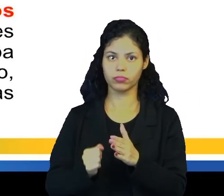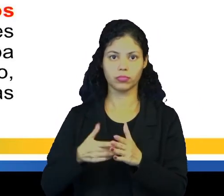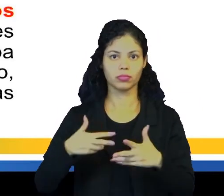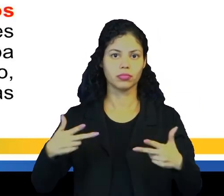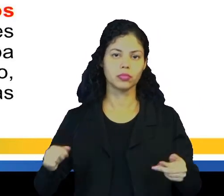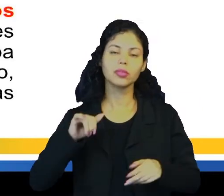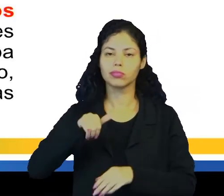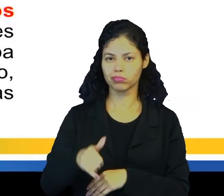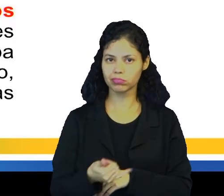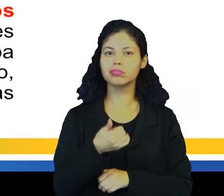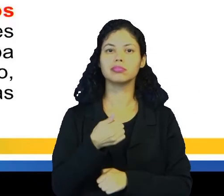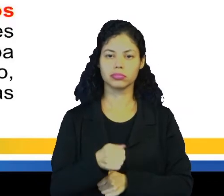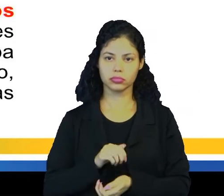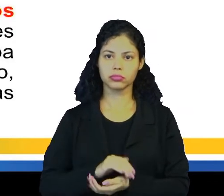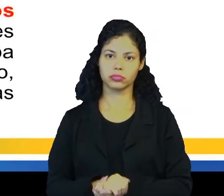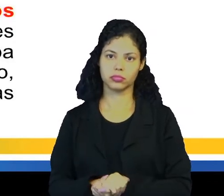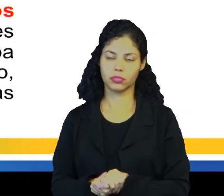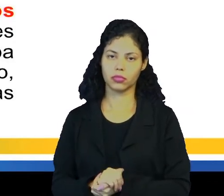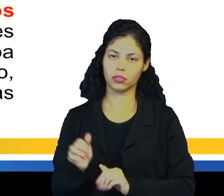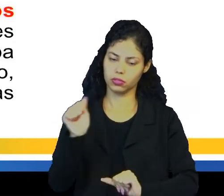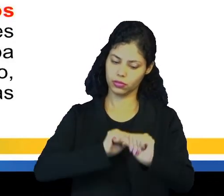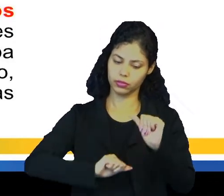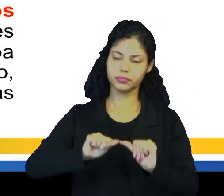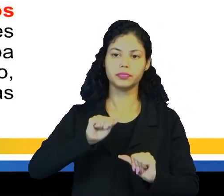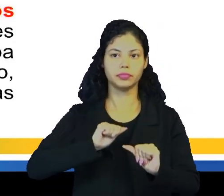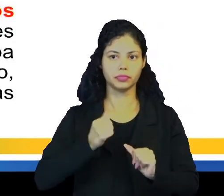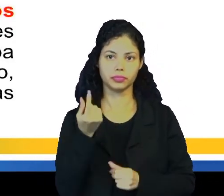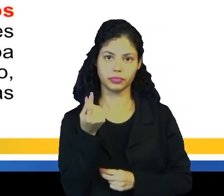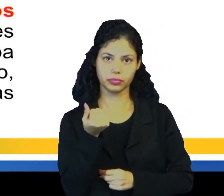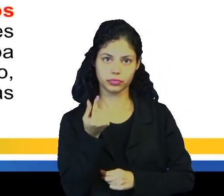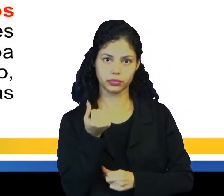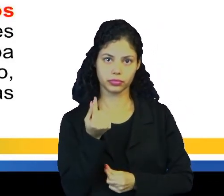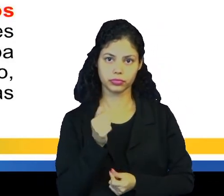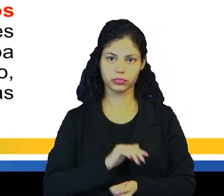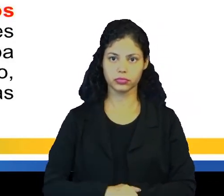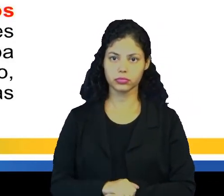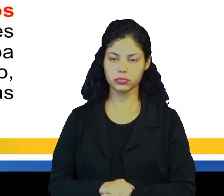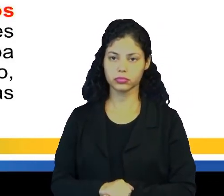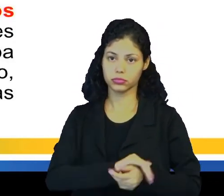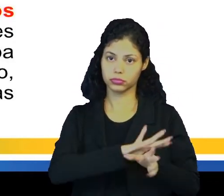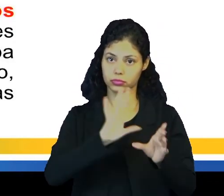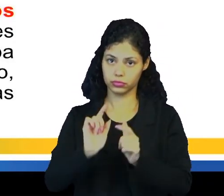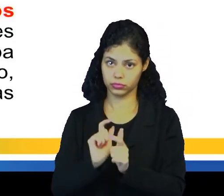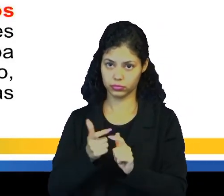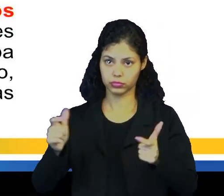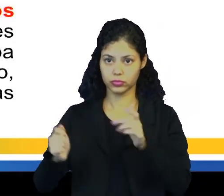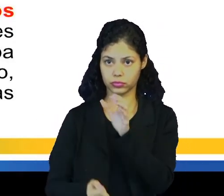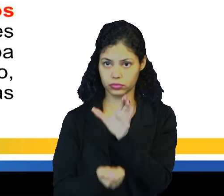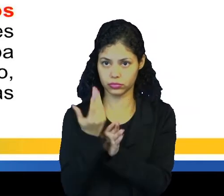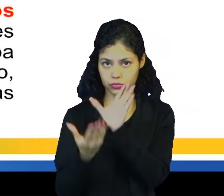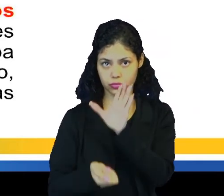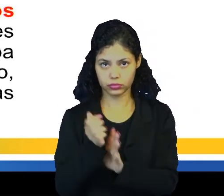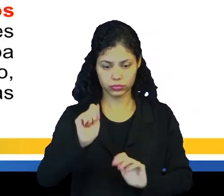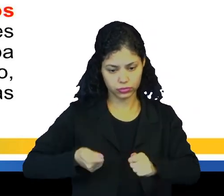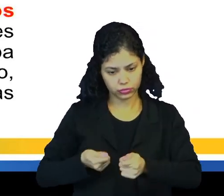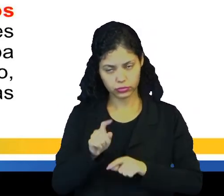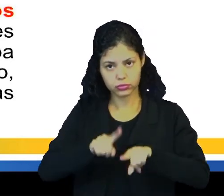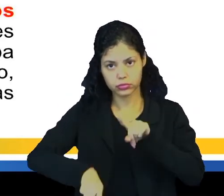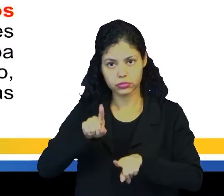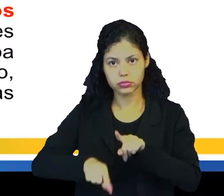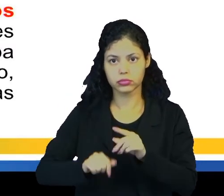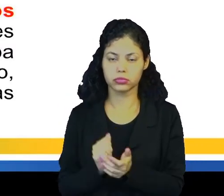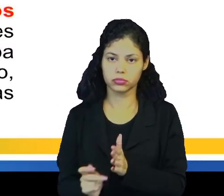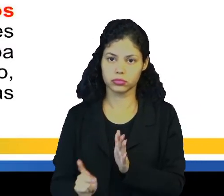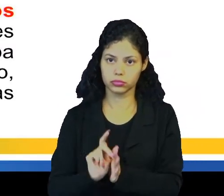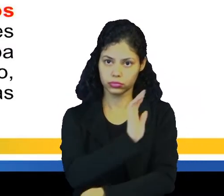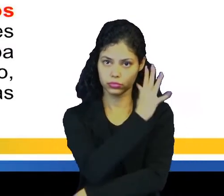poderiam ser aproveitáveis e transformam isso em dinheiro. A elevada produção e o uso da matéria-prima, oriunda dos